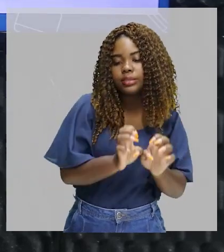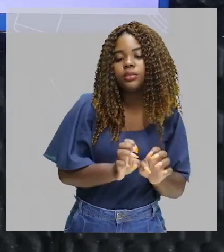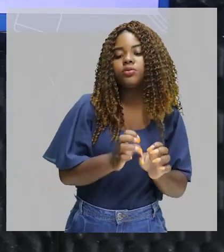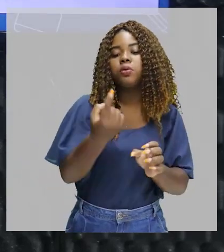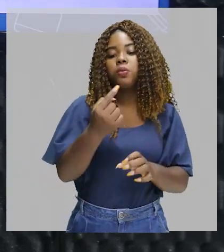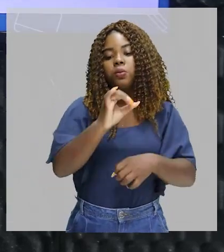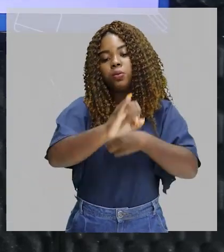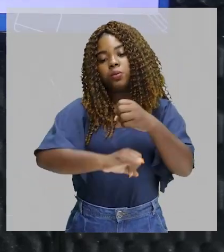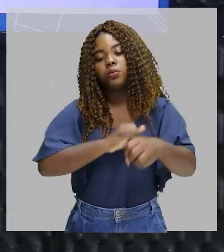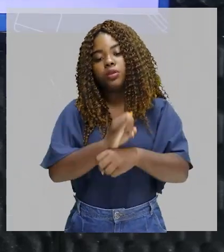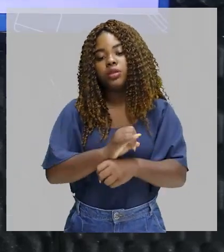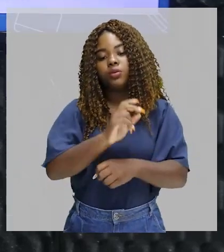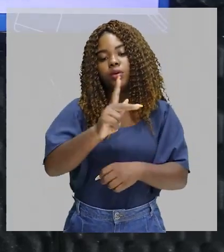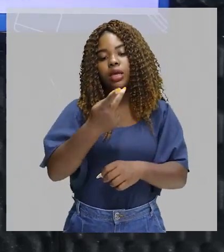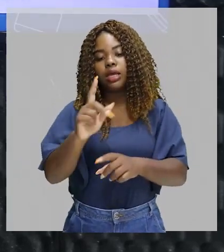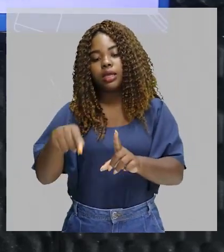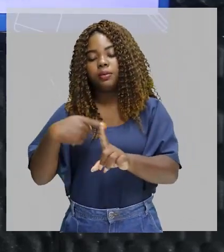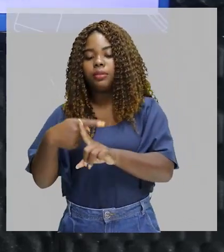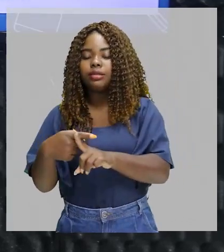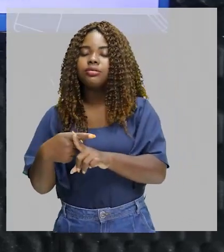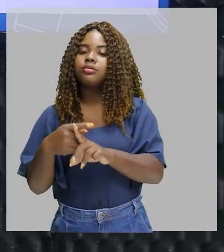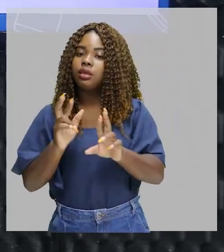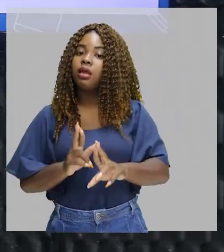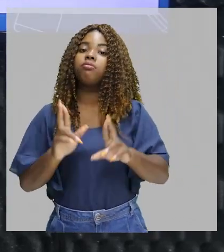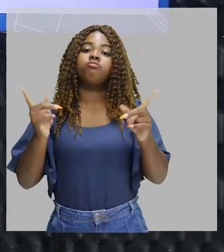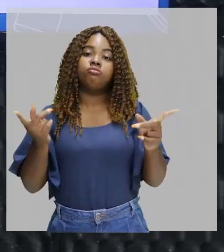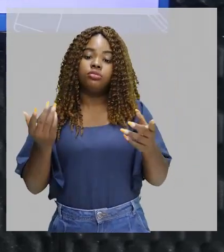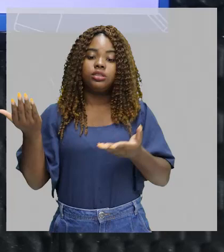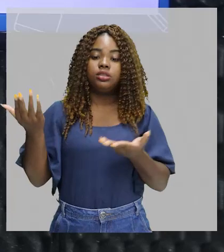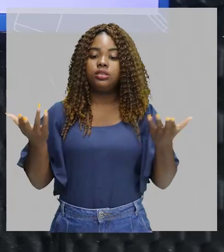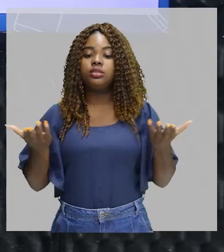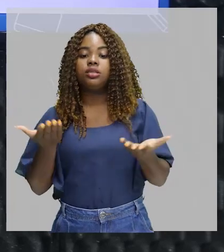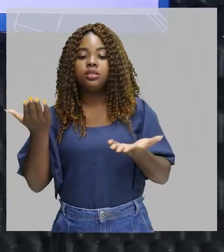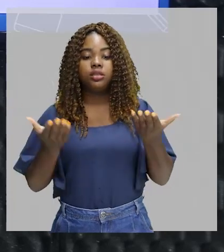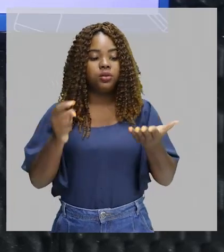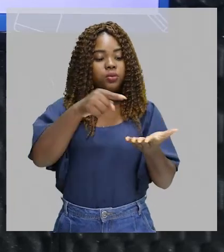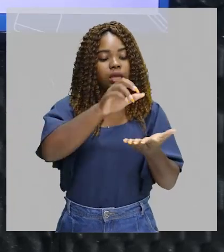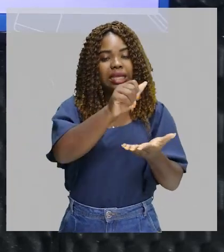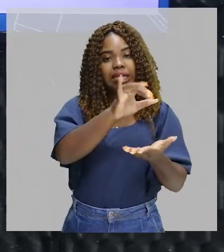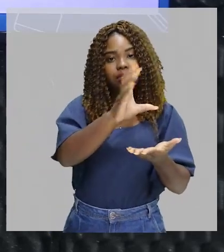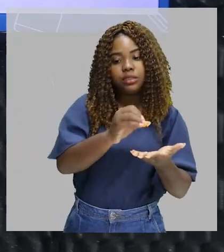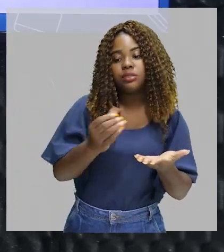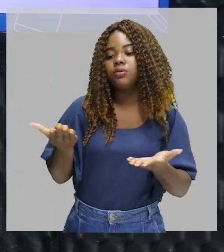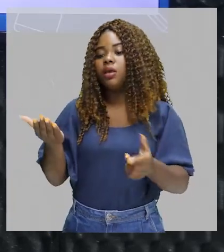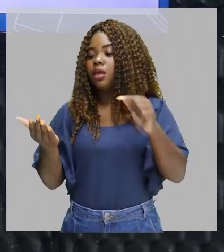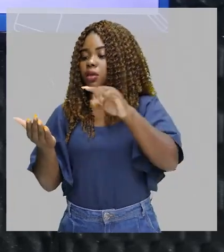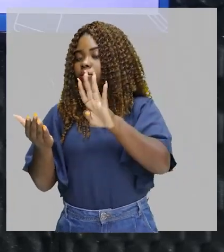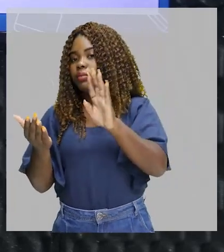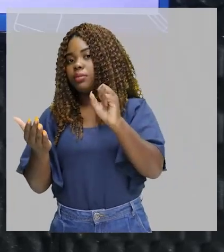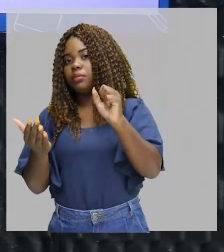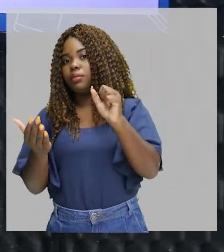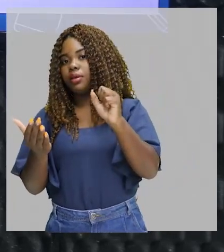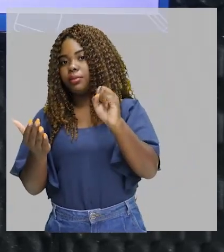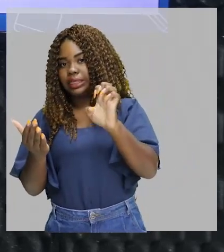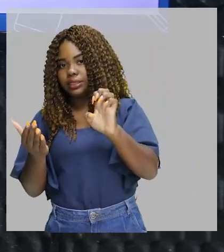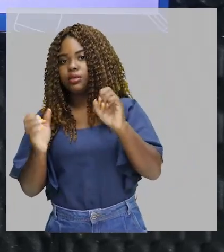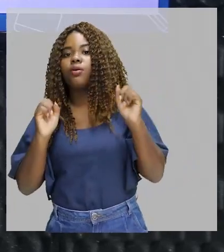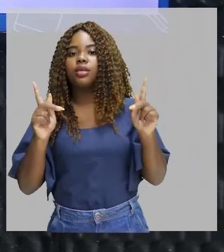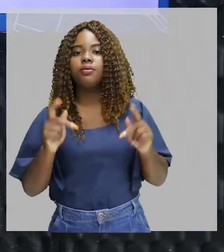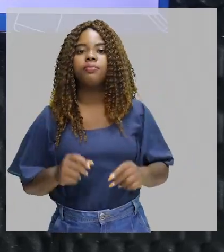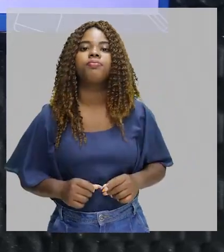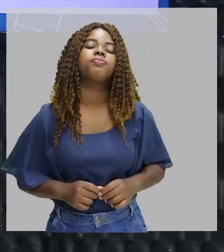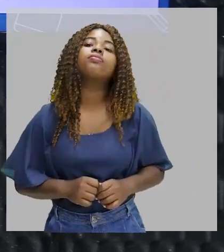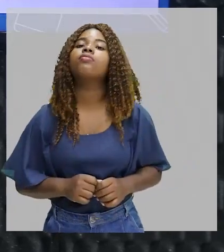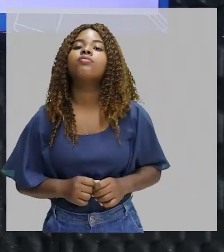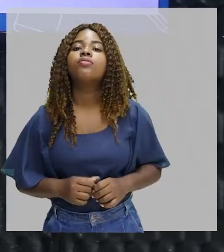o íon H+. O H+ vai ser a diferença entre um ácido e uma base conjugada. Vamos entender aqui, turminha, olha